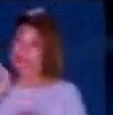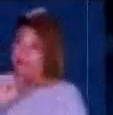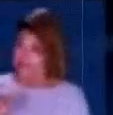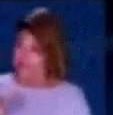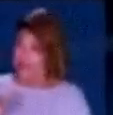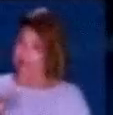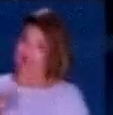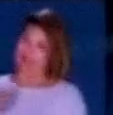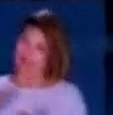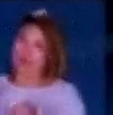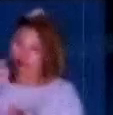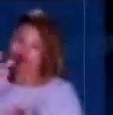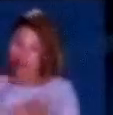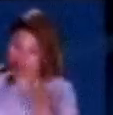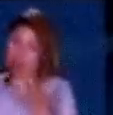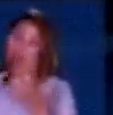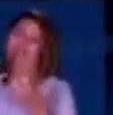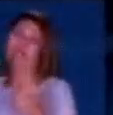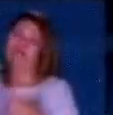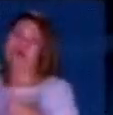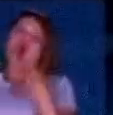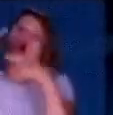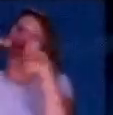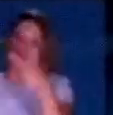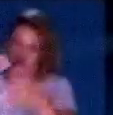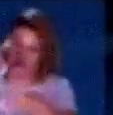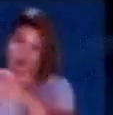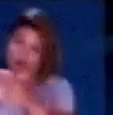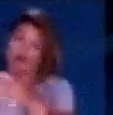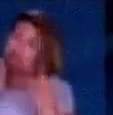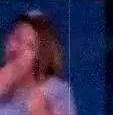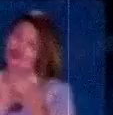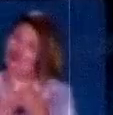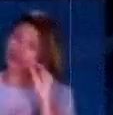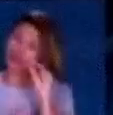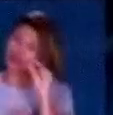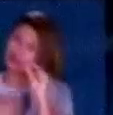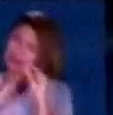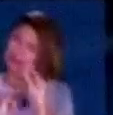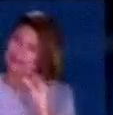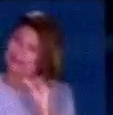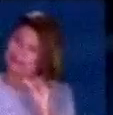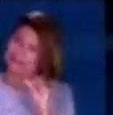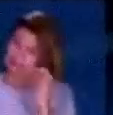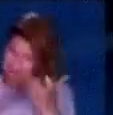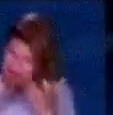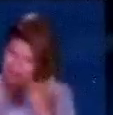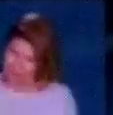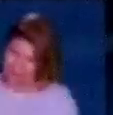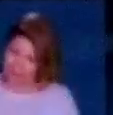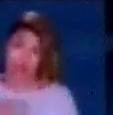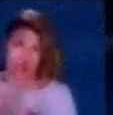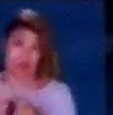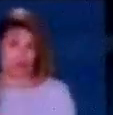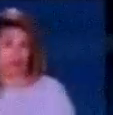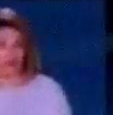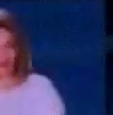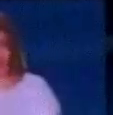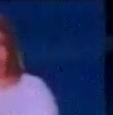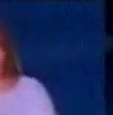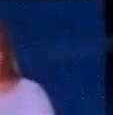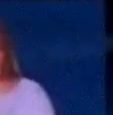ser candidato a presidente nas próximas eleições, você vai ter que estudar um pouco mais. Você vai descobrir, inclusive, que eu nunca fui banqueiro. Eu